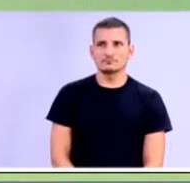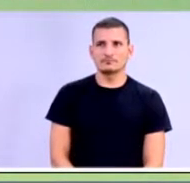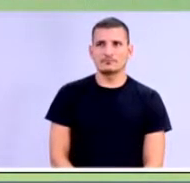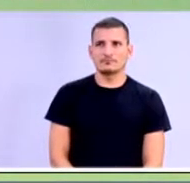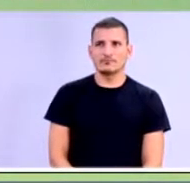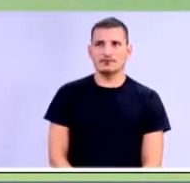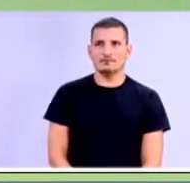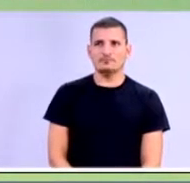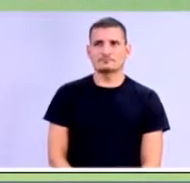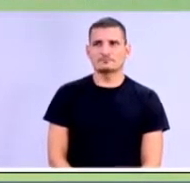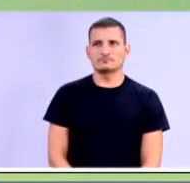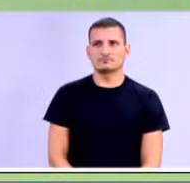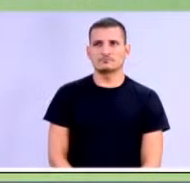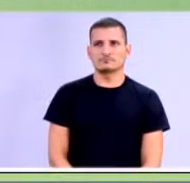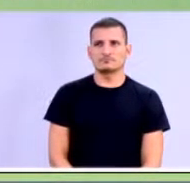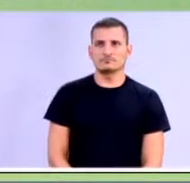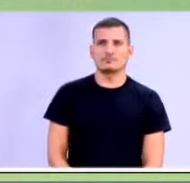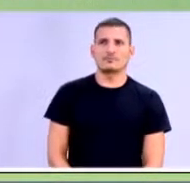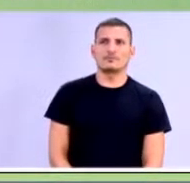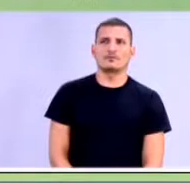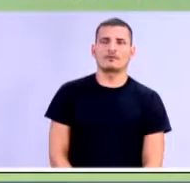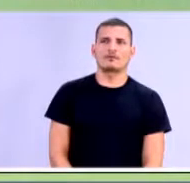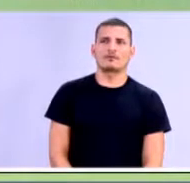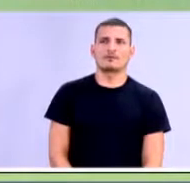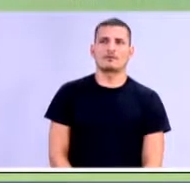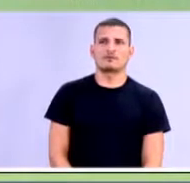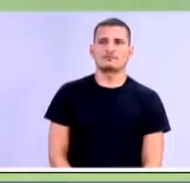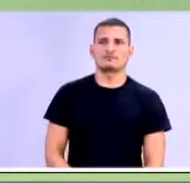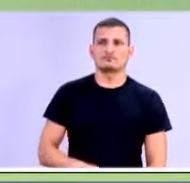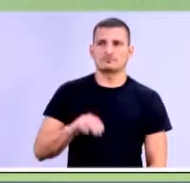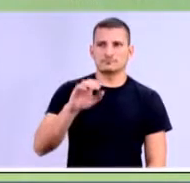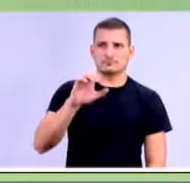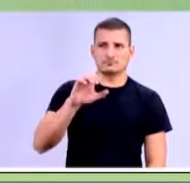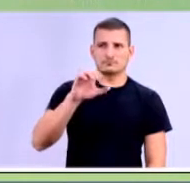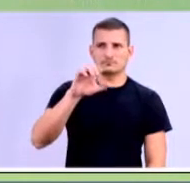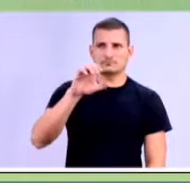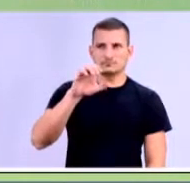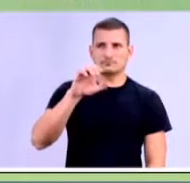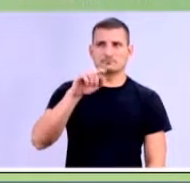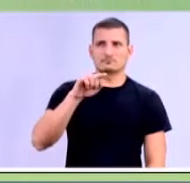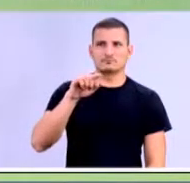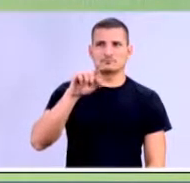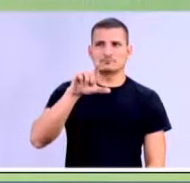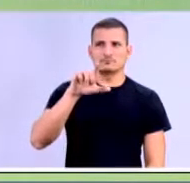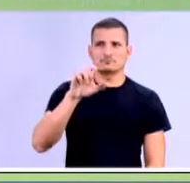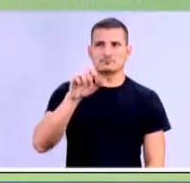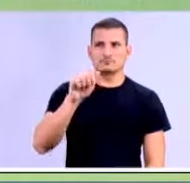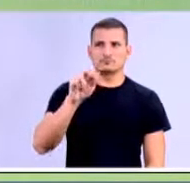e-learning, a diferença é que ela é mediada